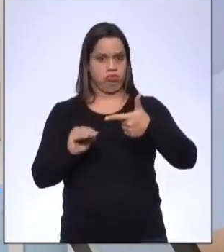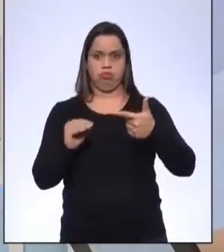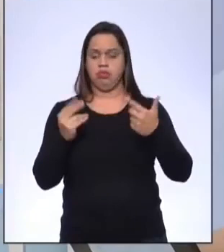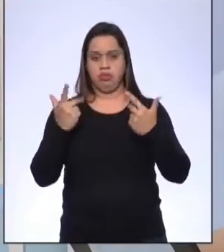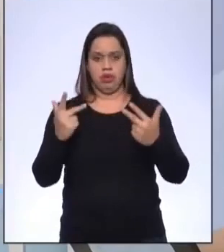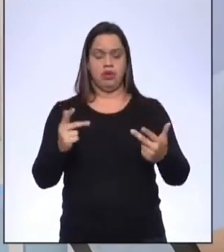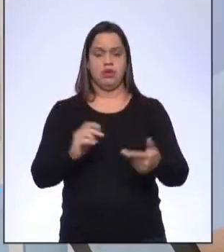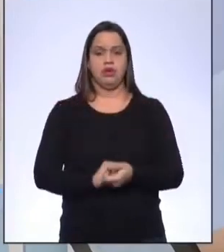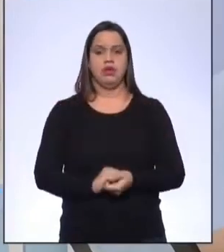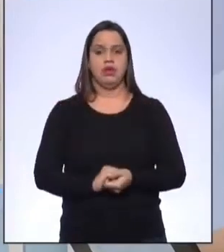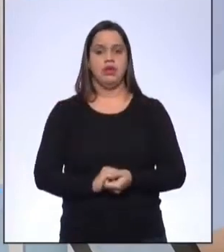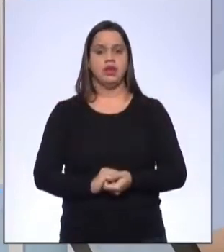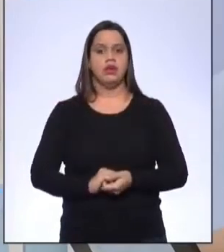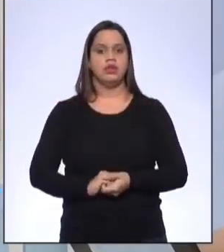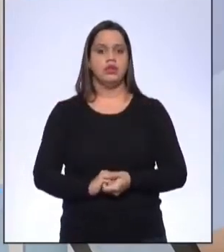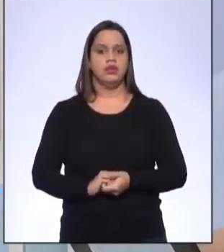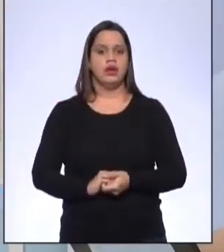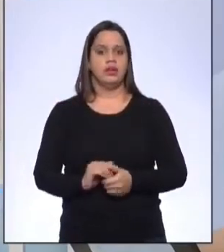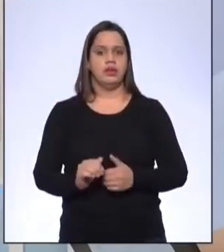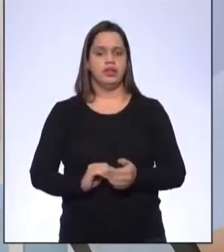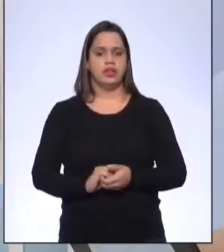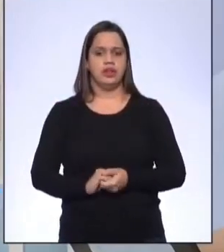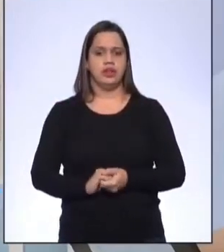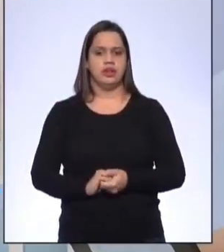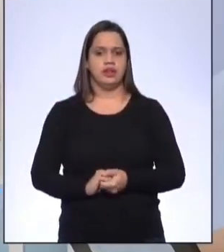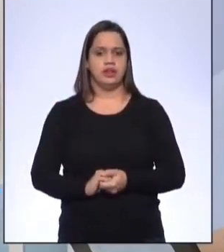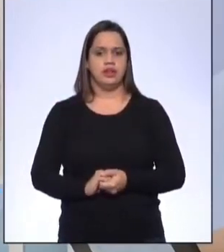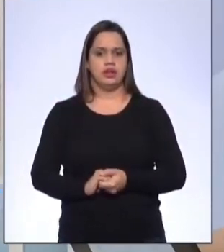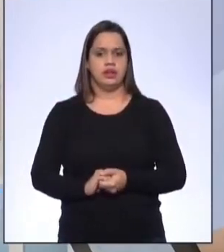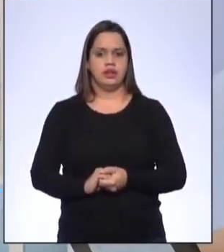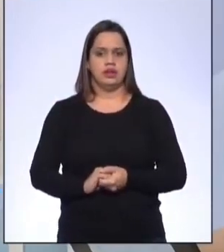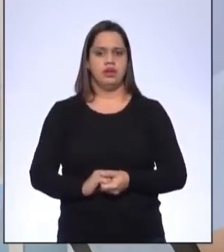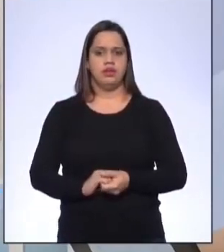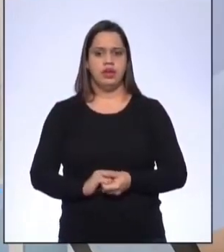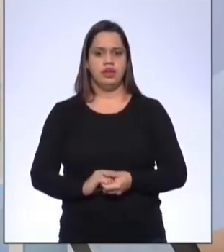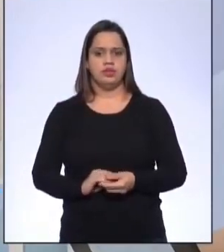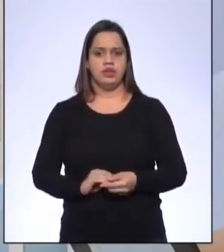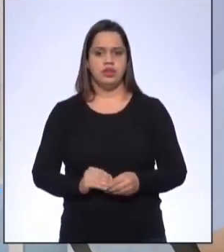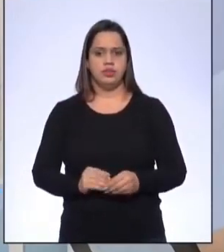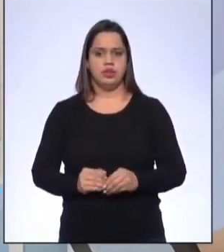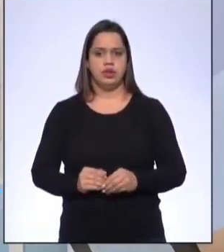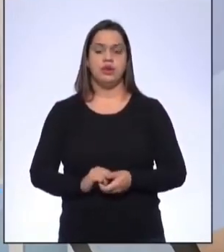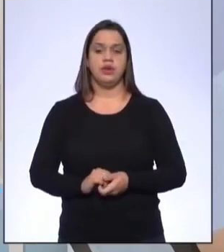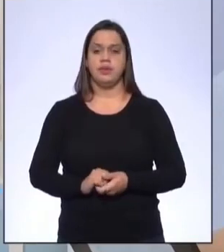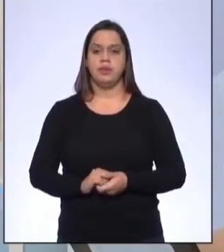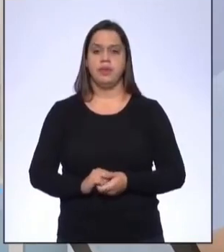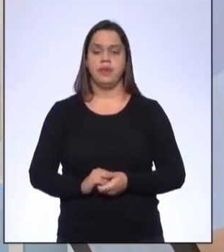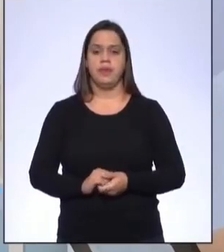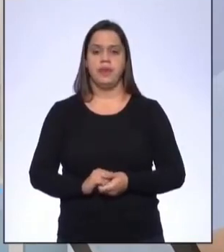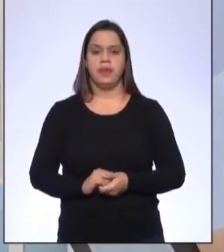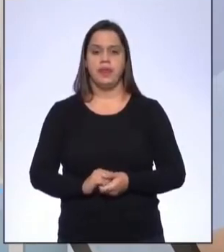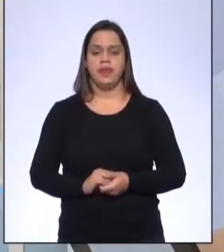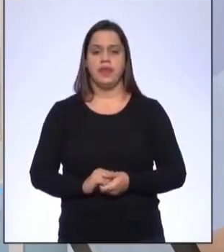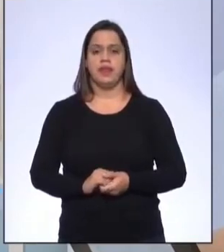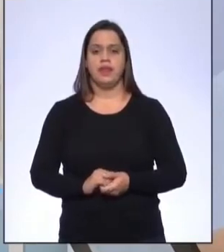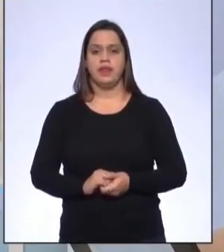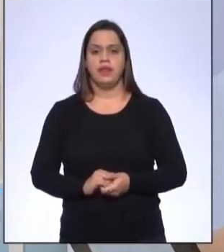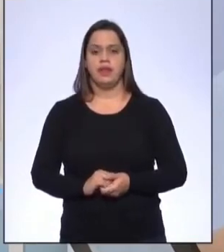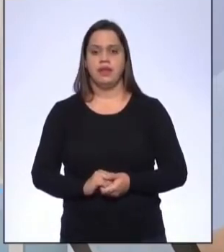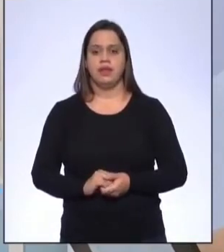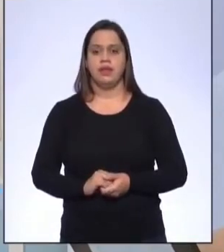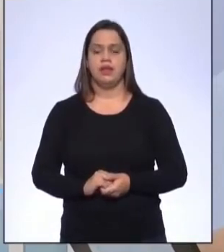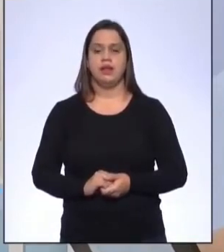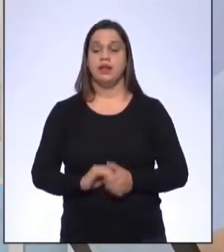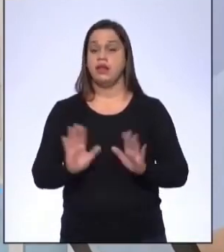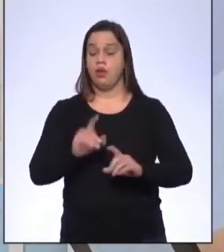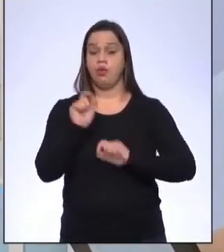50. Mas 50 o quê? Ele percorreu uma velocidade de 50 quilômetros